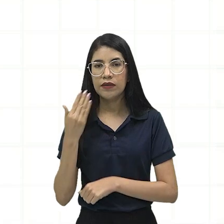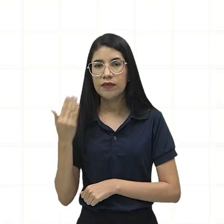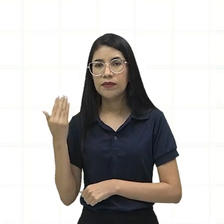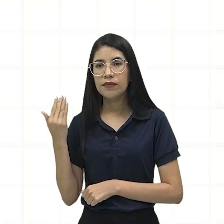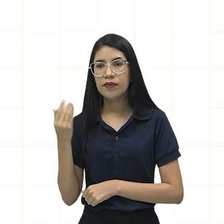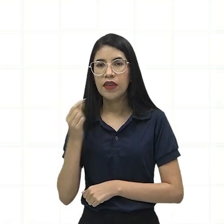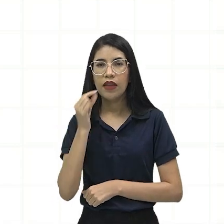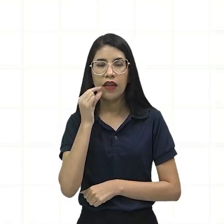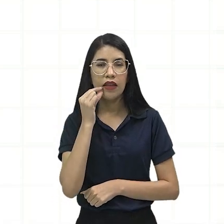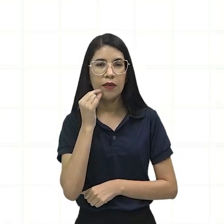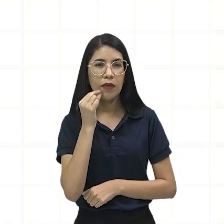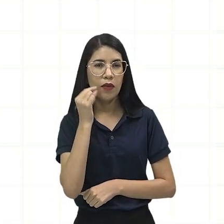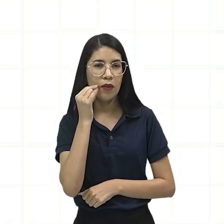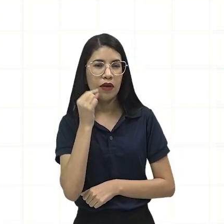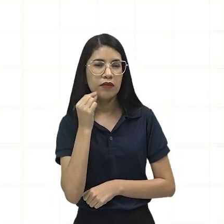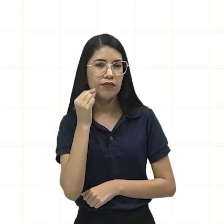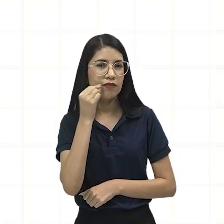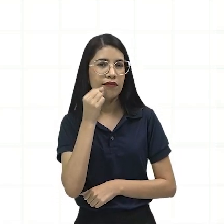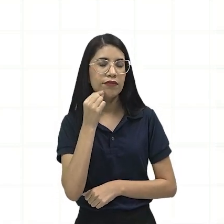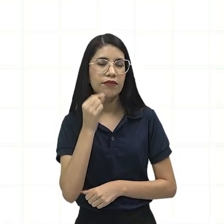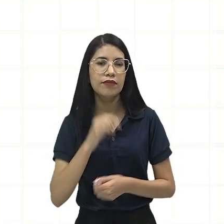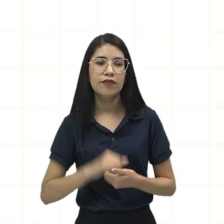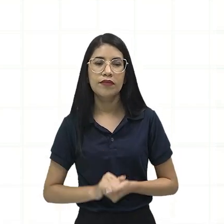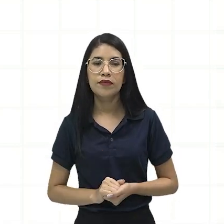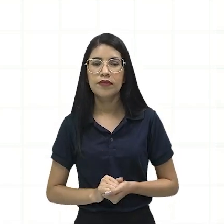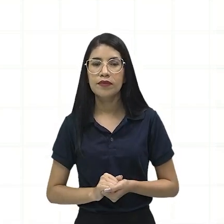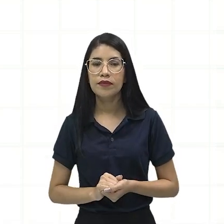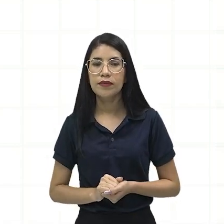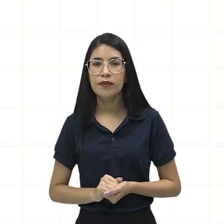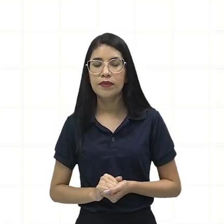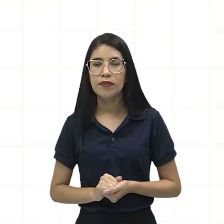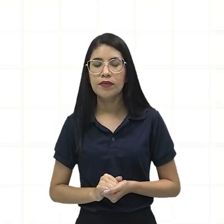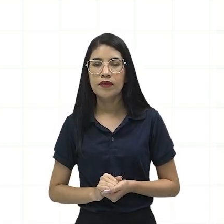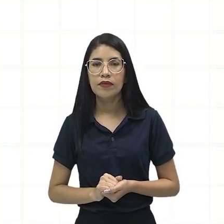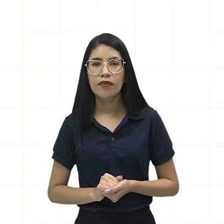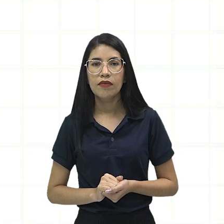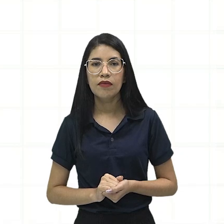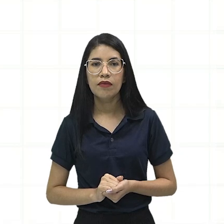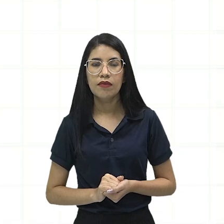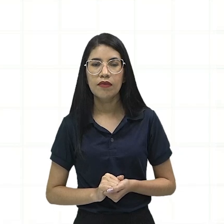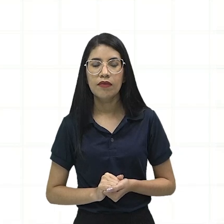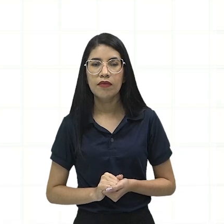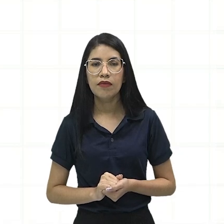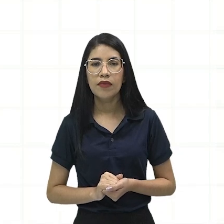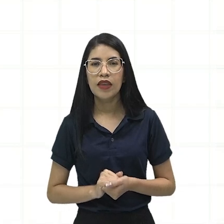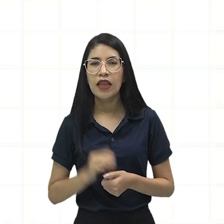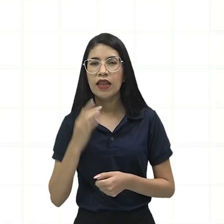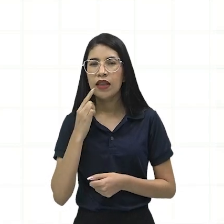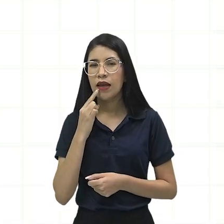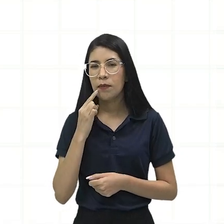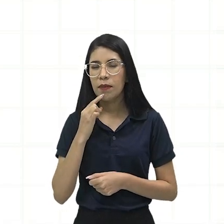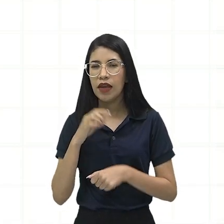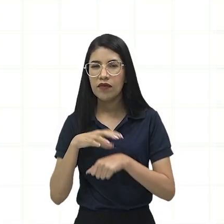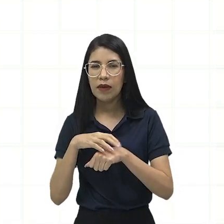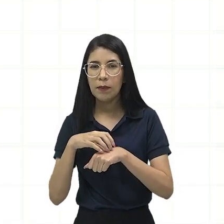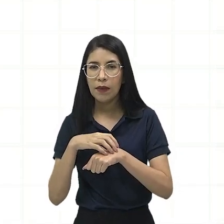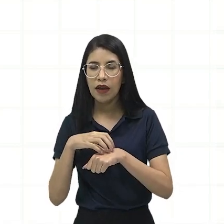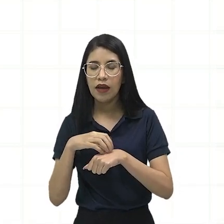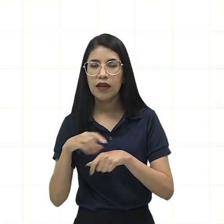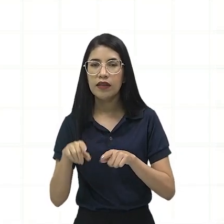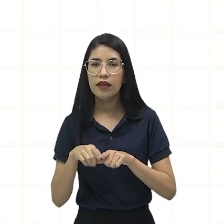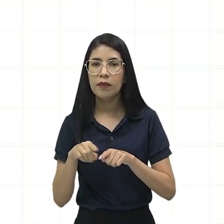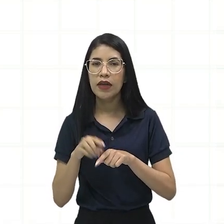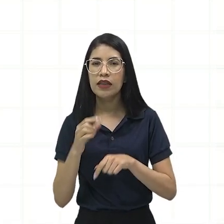olha, uma pequena lesãozinha, né, uma irritação na pele com uma bolha e fica